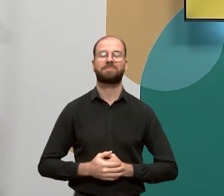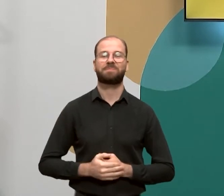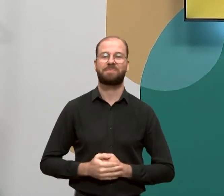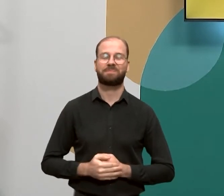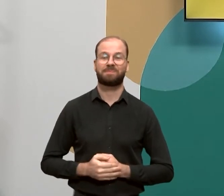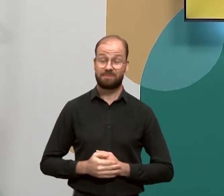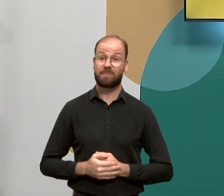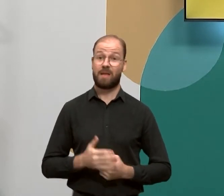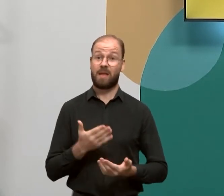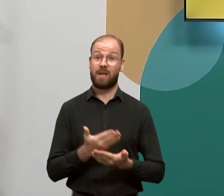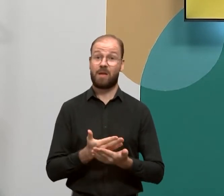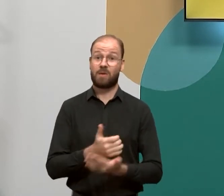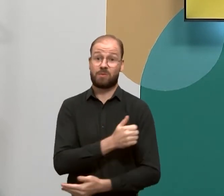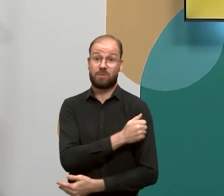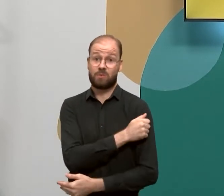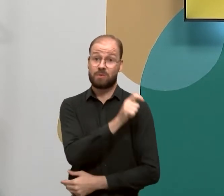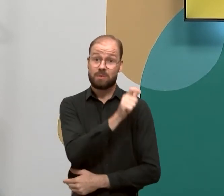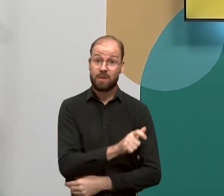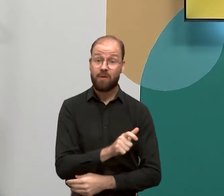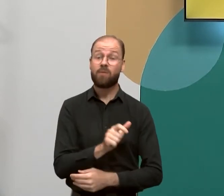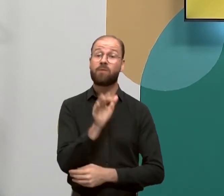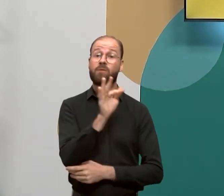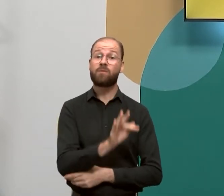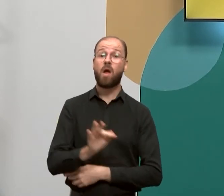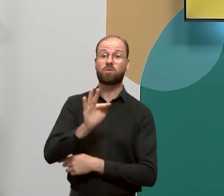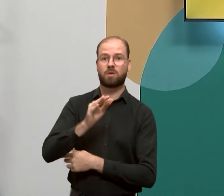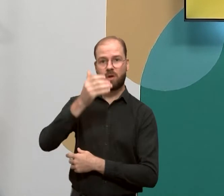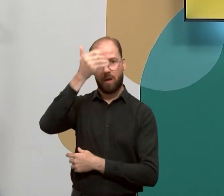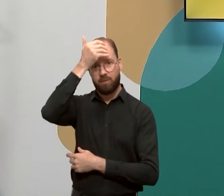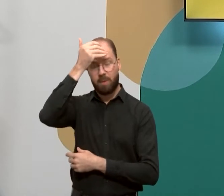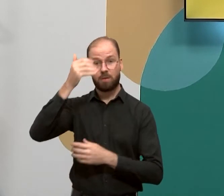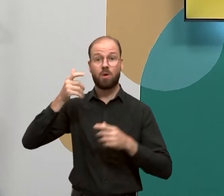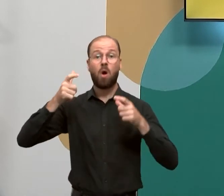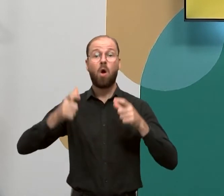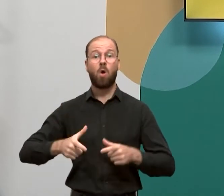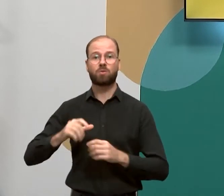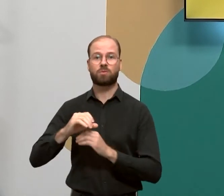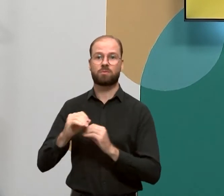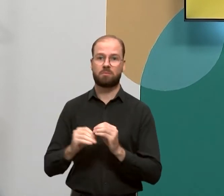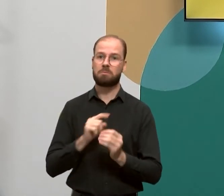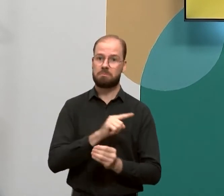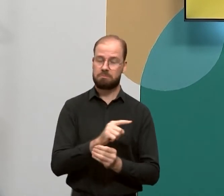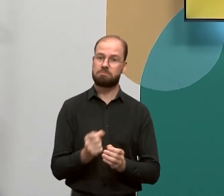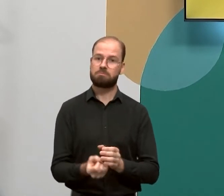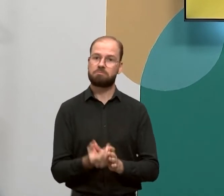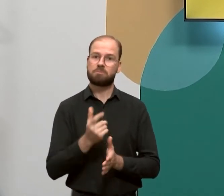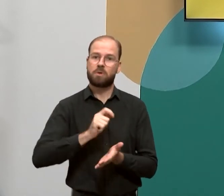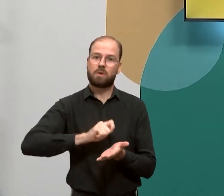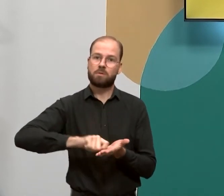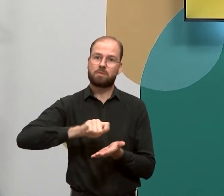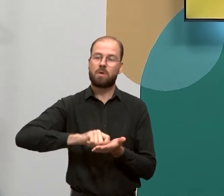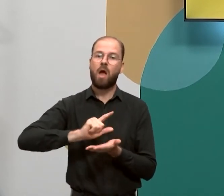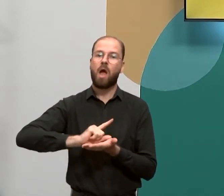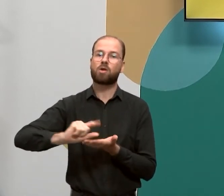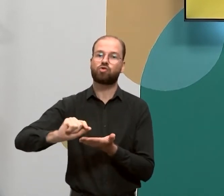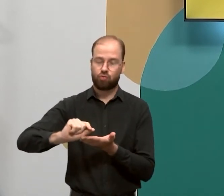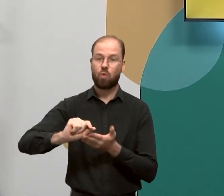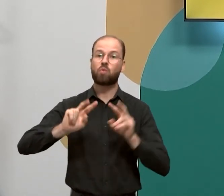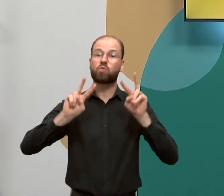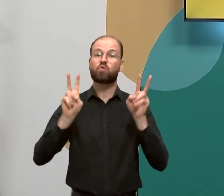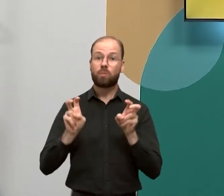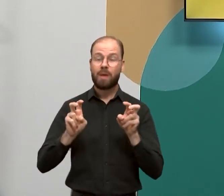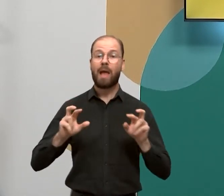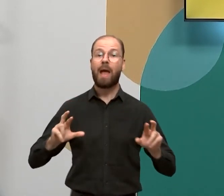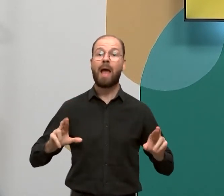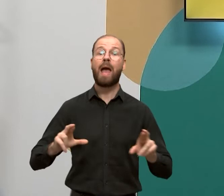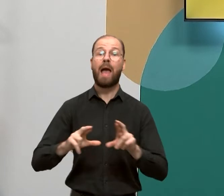Bom, estudantes da Faculdade de Enfermagem da UFG desenvolveram um artigo sobre câncer de colo de útero, que foi publicado em uma